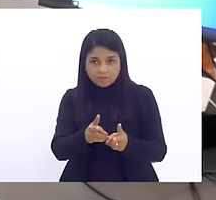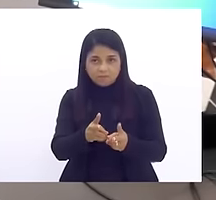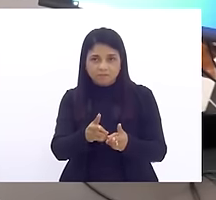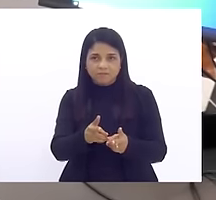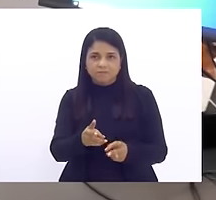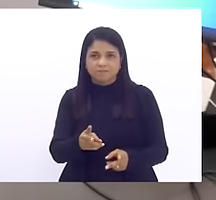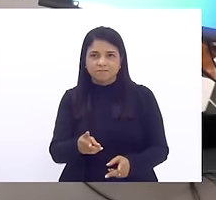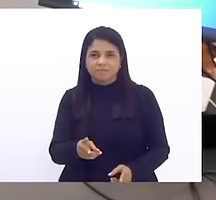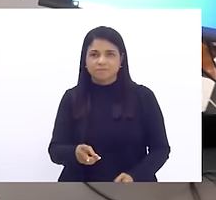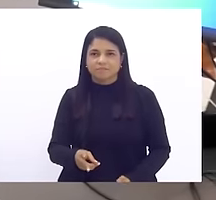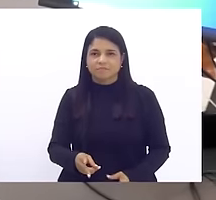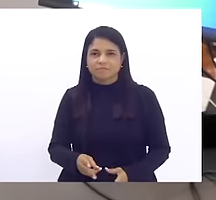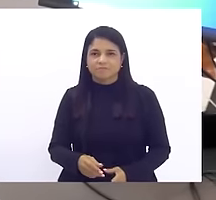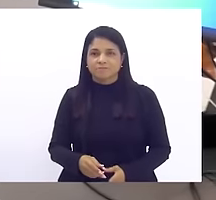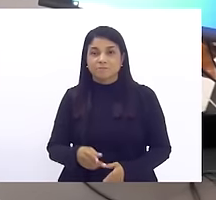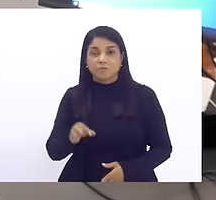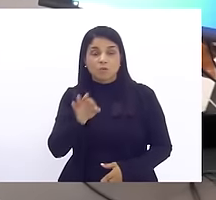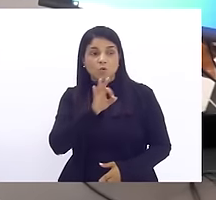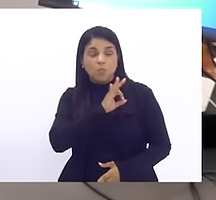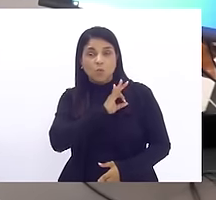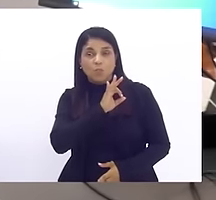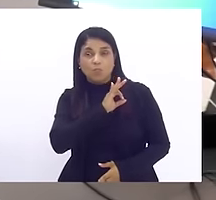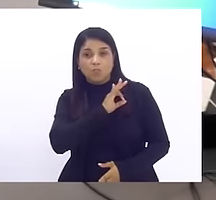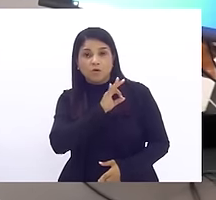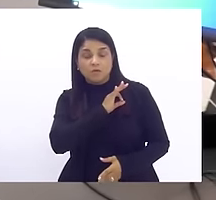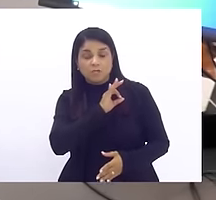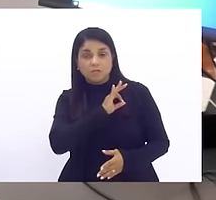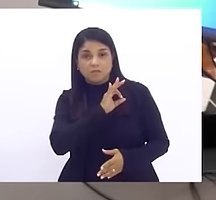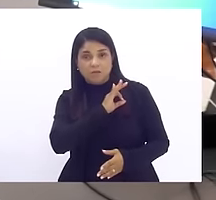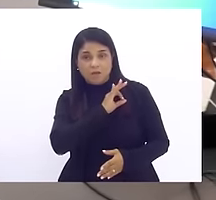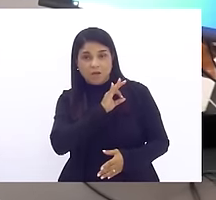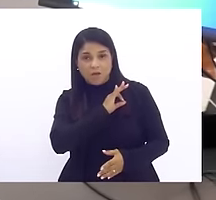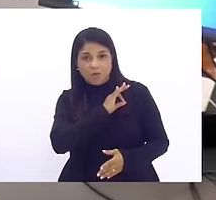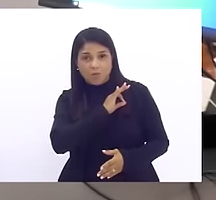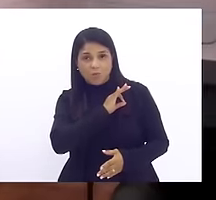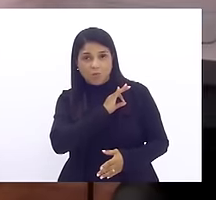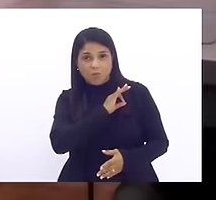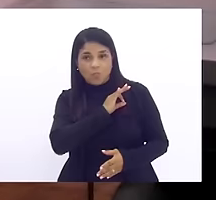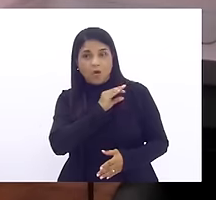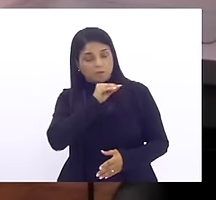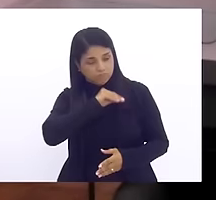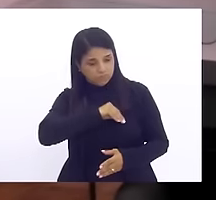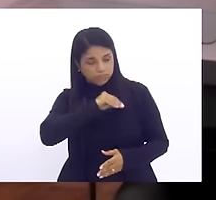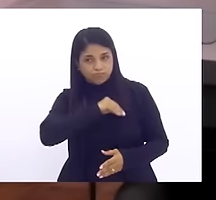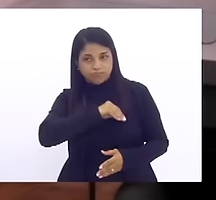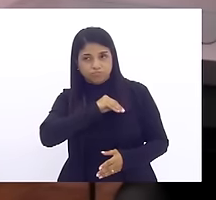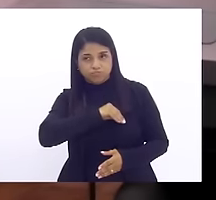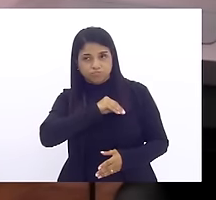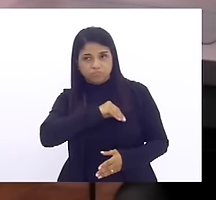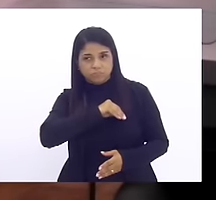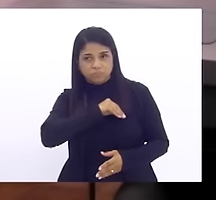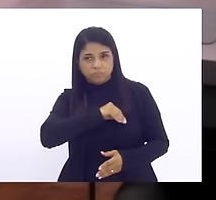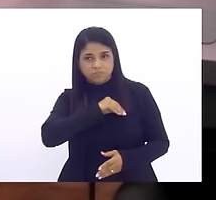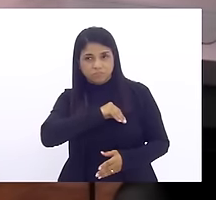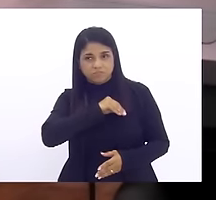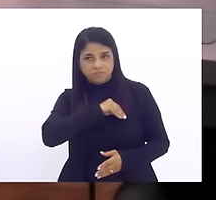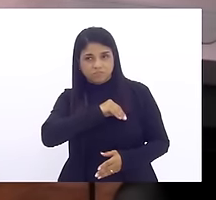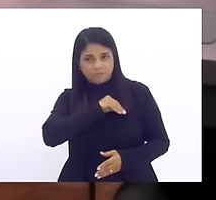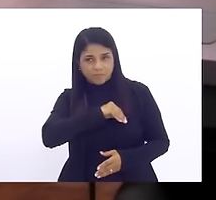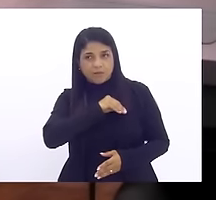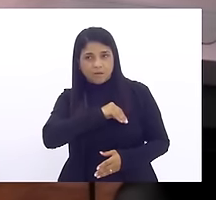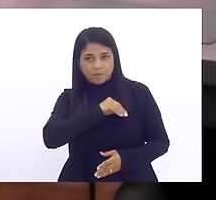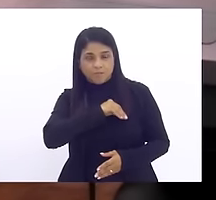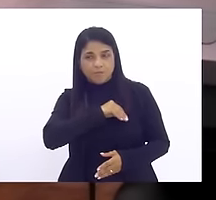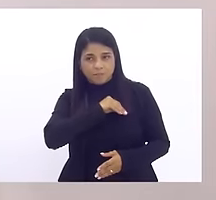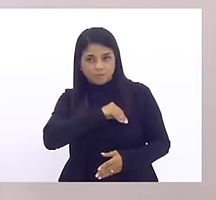o o policial é Dido Deputado se eu não me engano ele continua recebendo isso sempre ele continua a receber